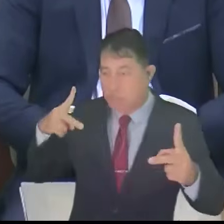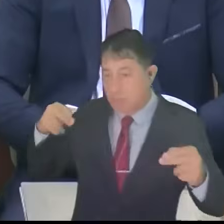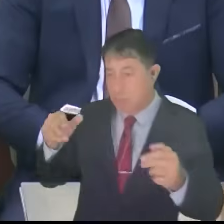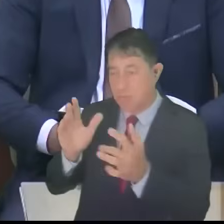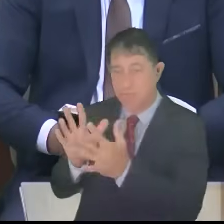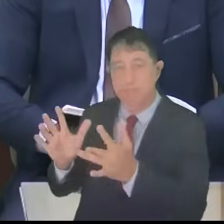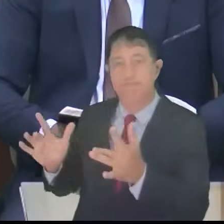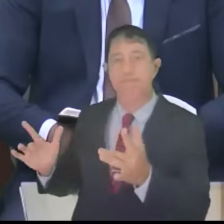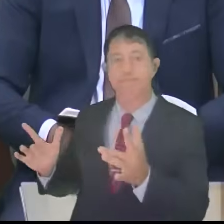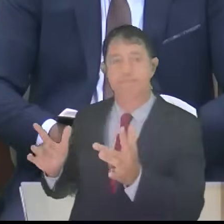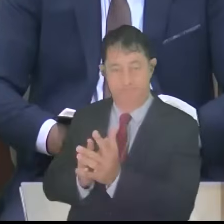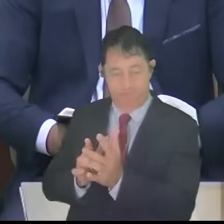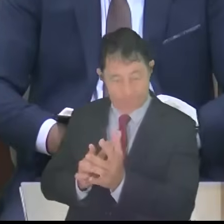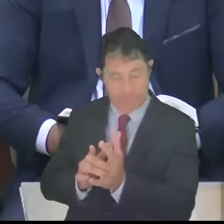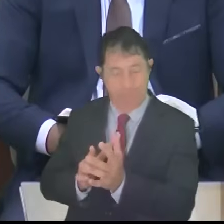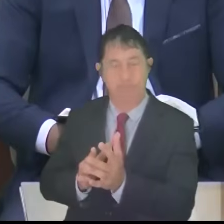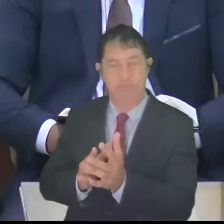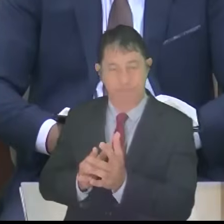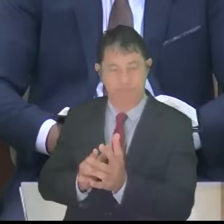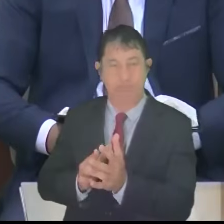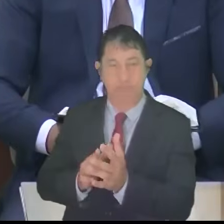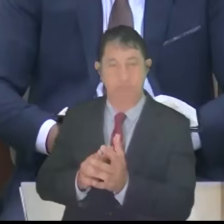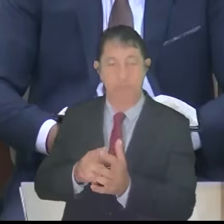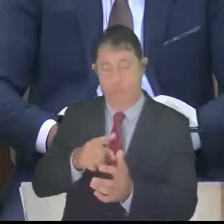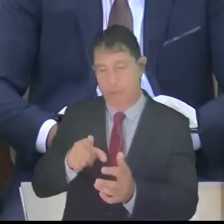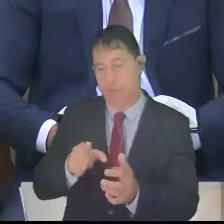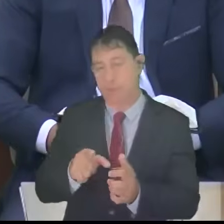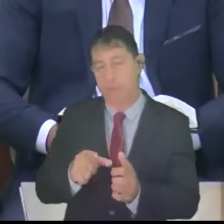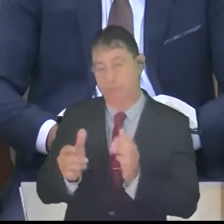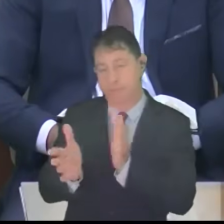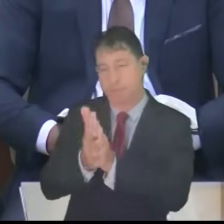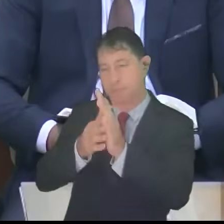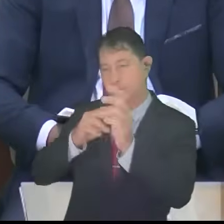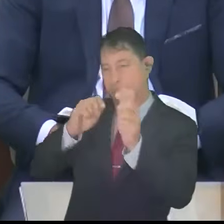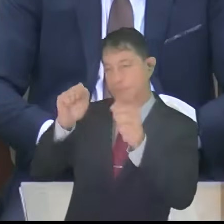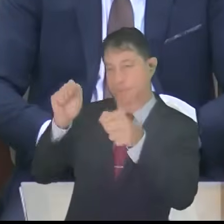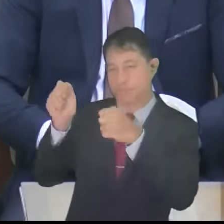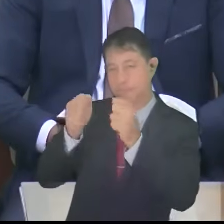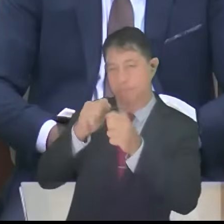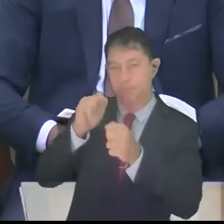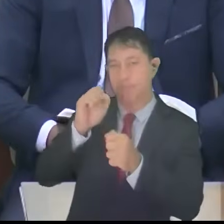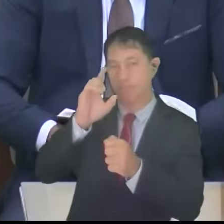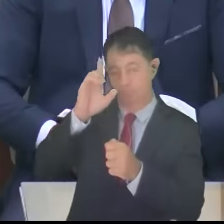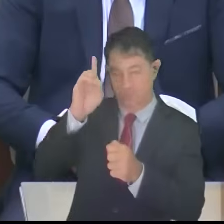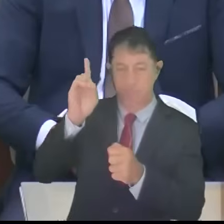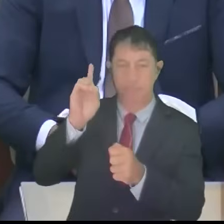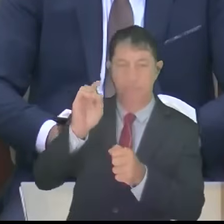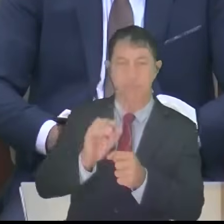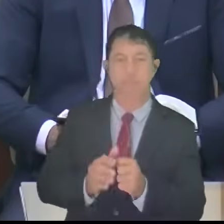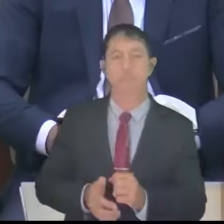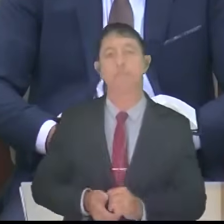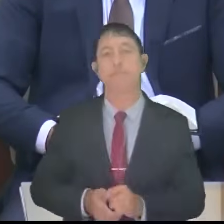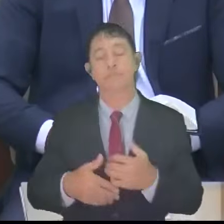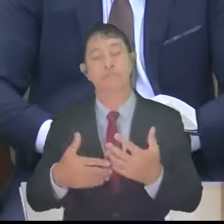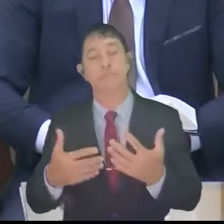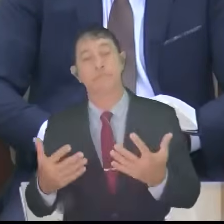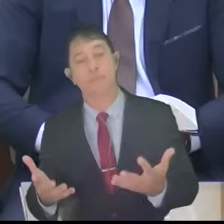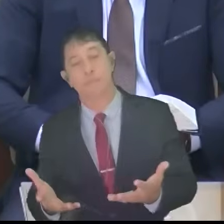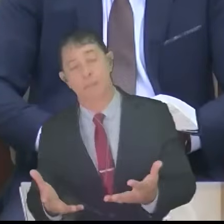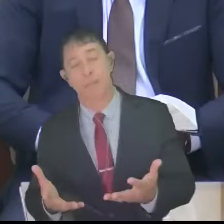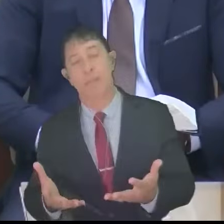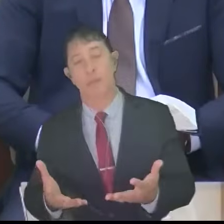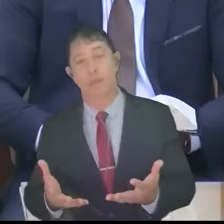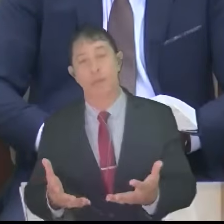debaixo do mesmo jugo. Você pode dizer aleluia para Jesus nessa noite? Agora tem uma